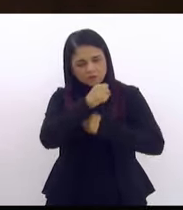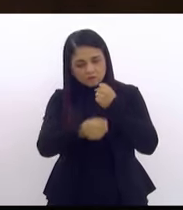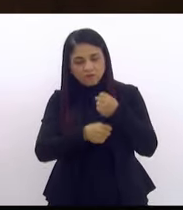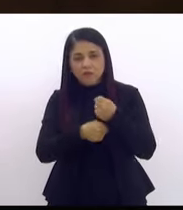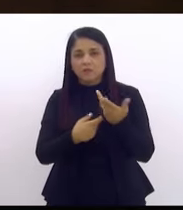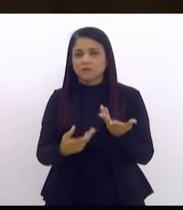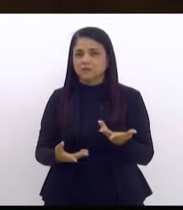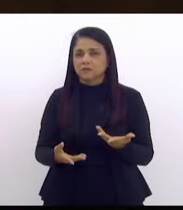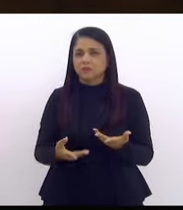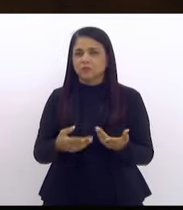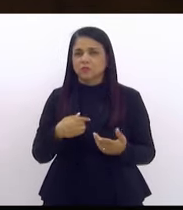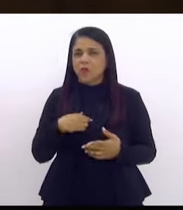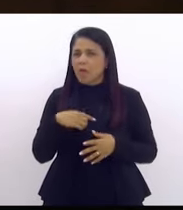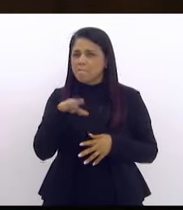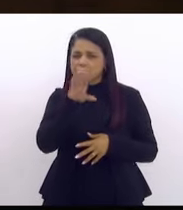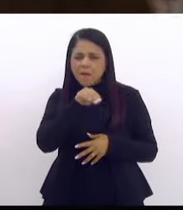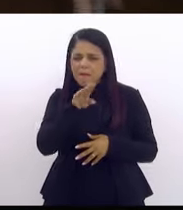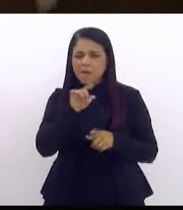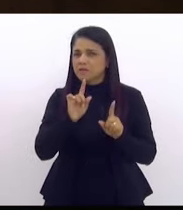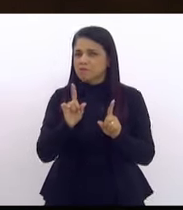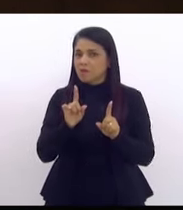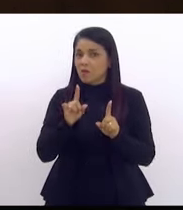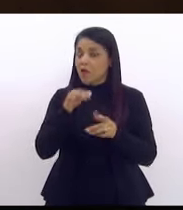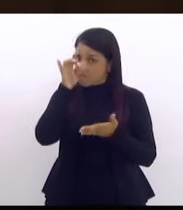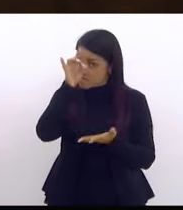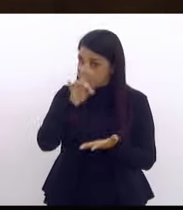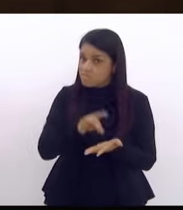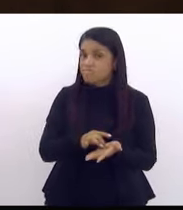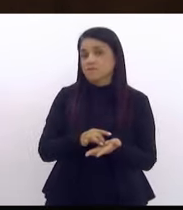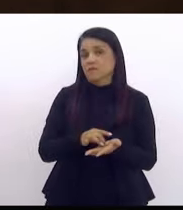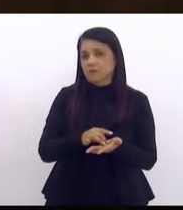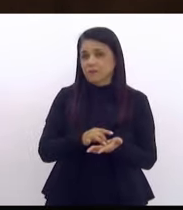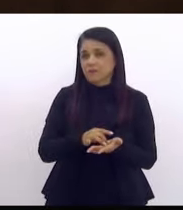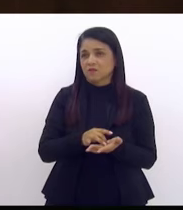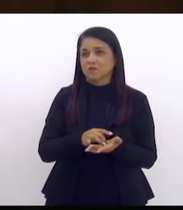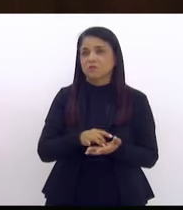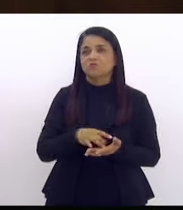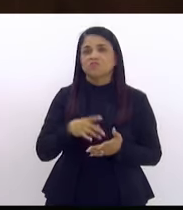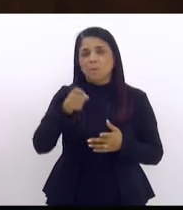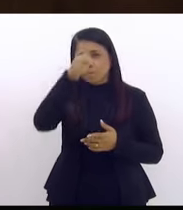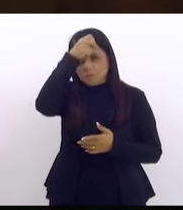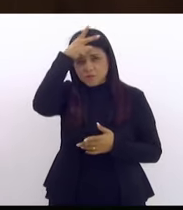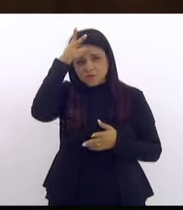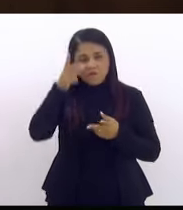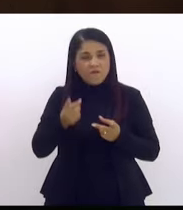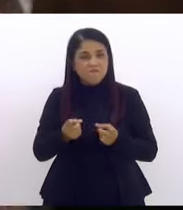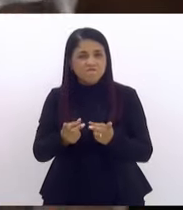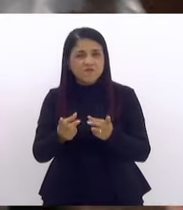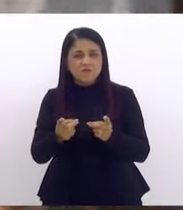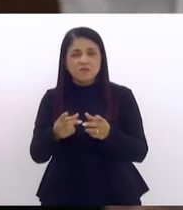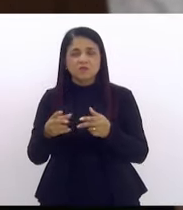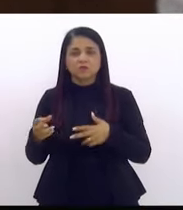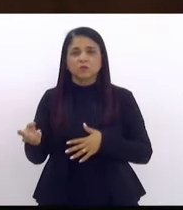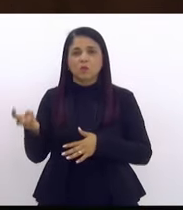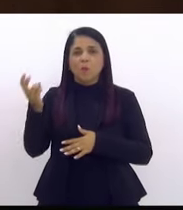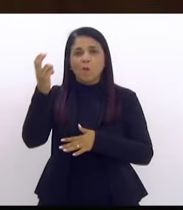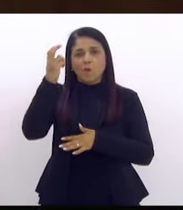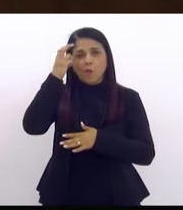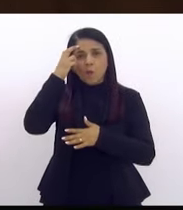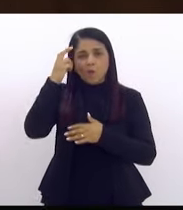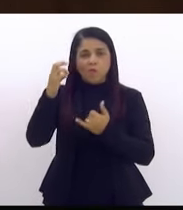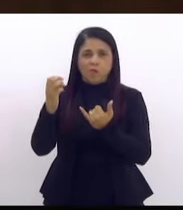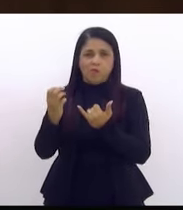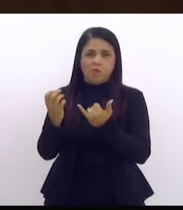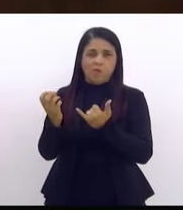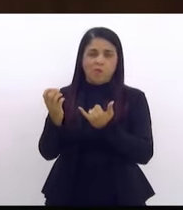não é burburinho isso, isso é uma realidade. E o prefeito vem vendendo, né, o patrimônio público justamente para conseguir